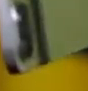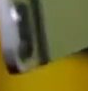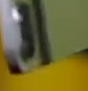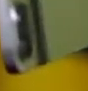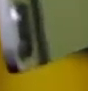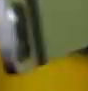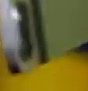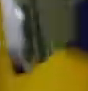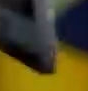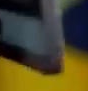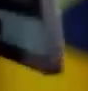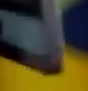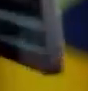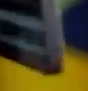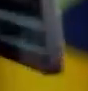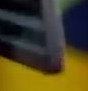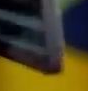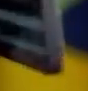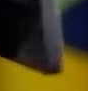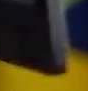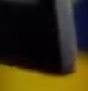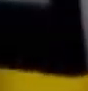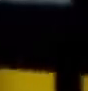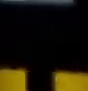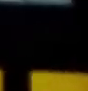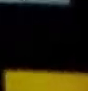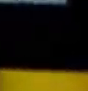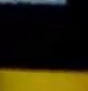lá, galera. Vamos lá.